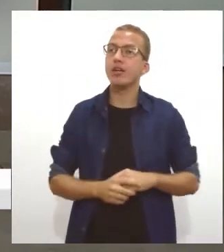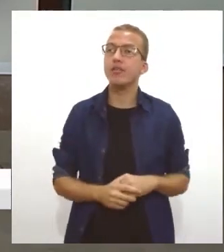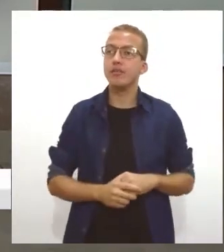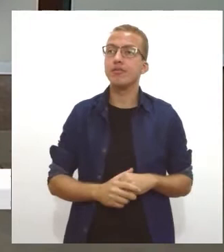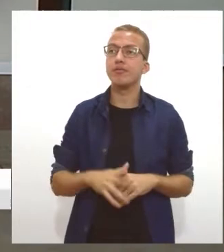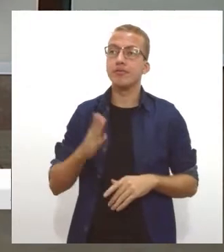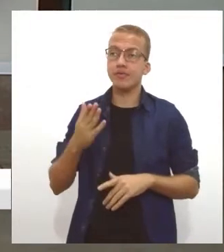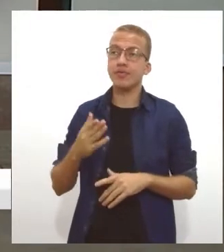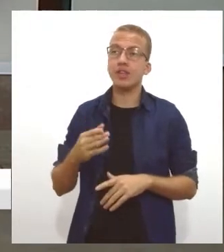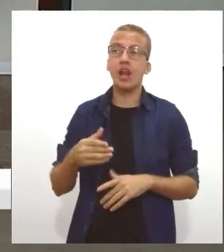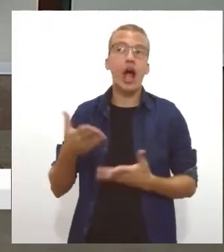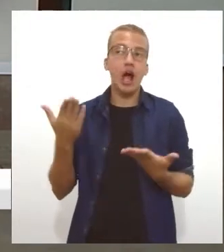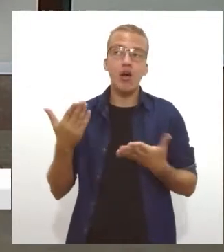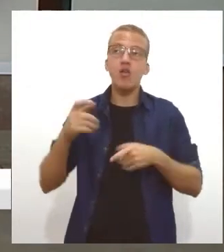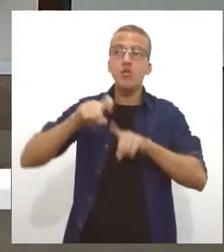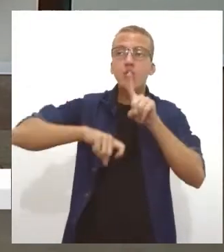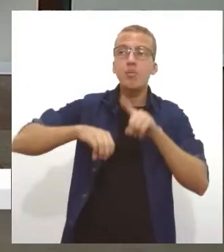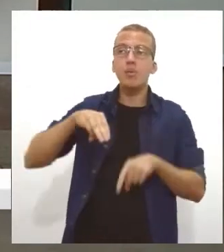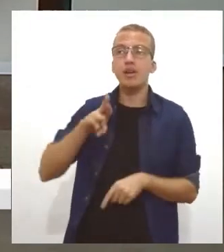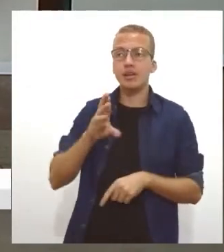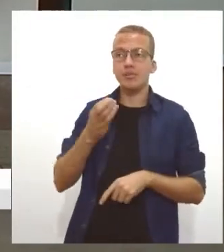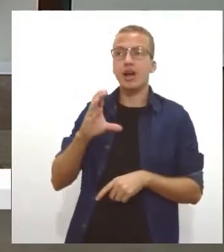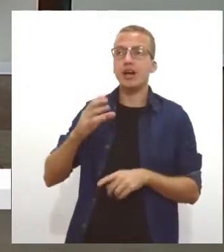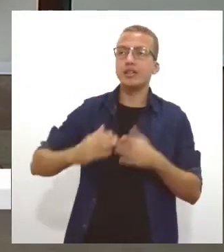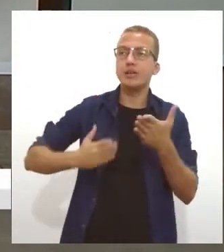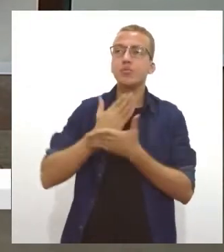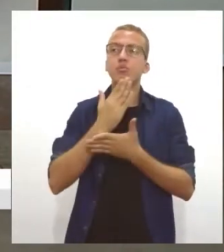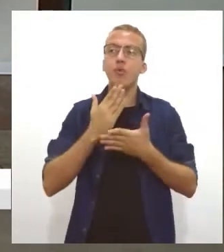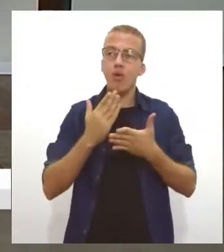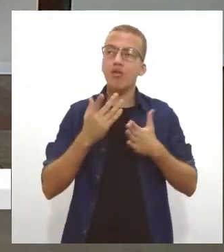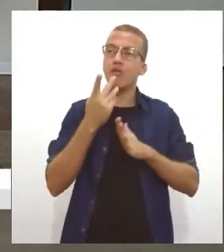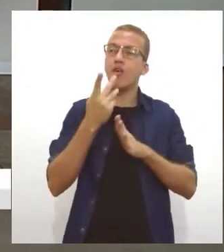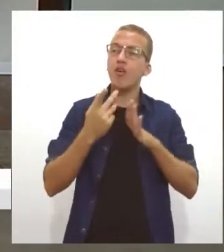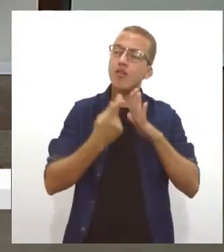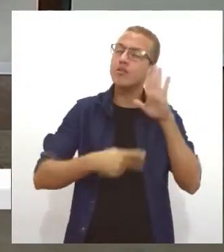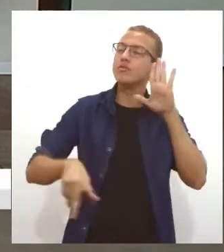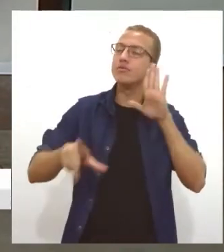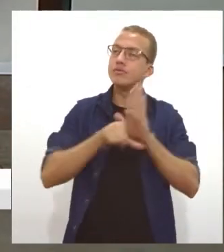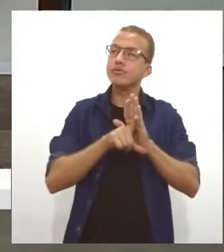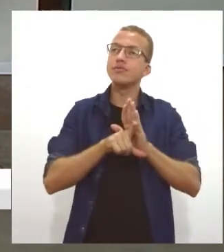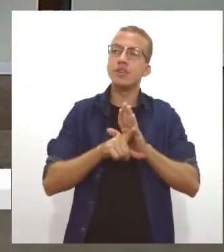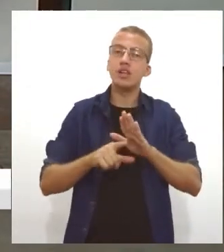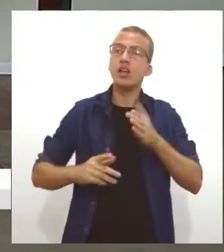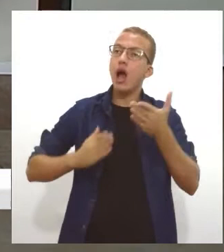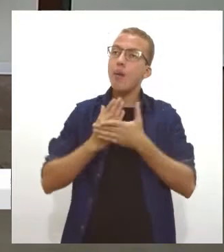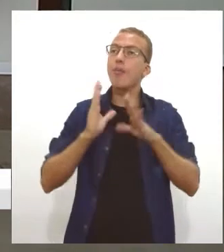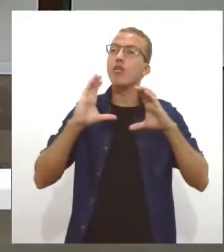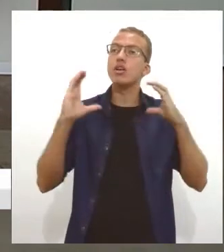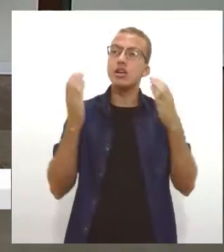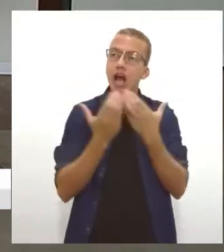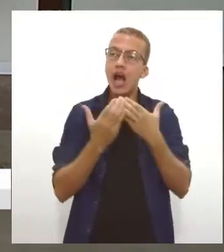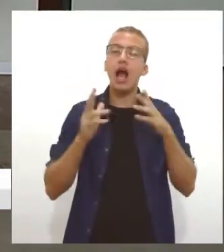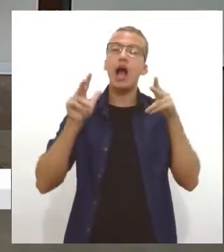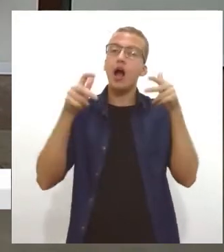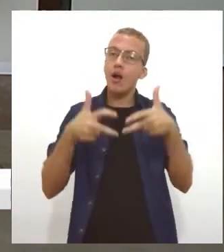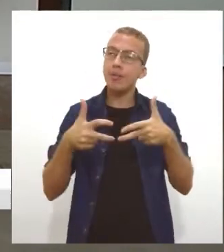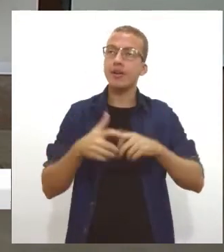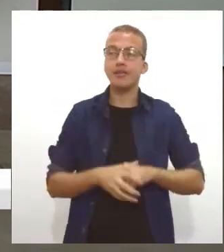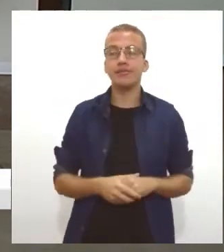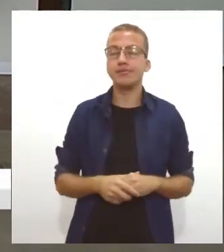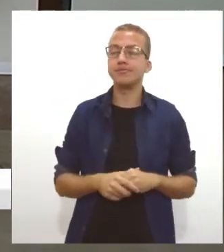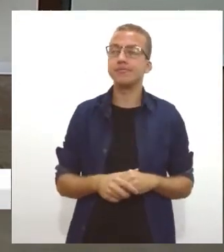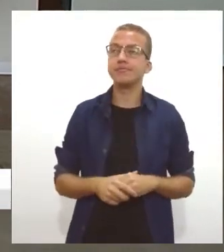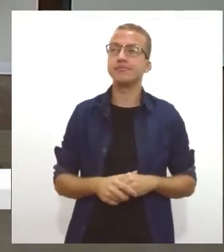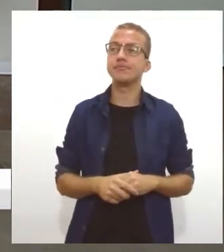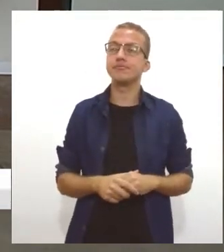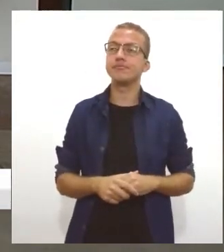a lei lá no município de Muribeca, foi aprovada na Câmara de Vereadores e sancionada.